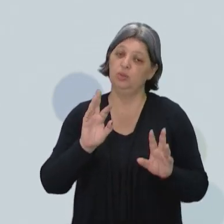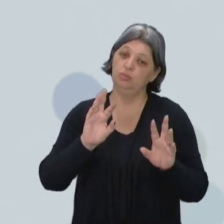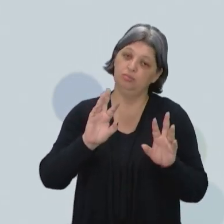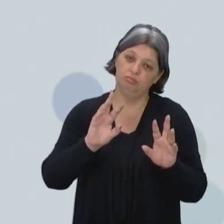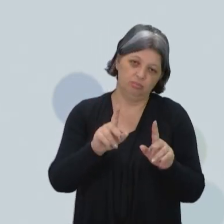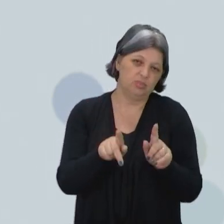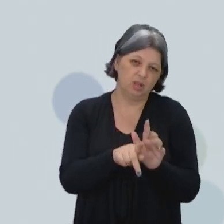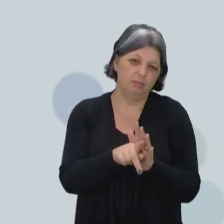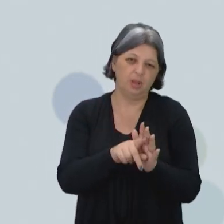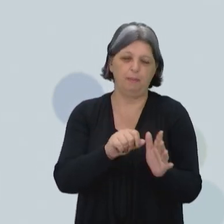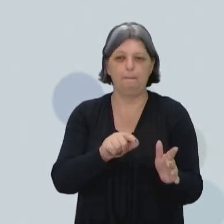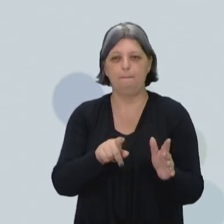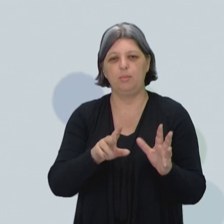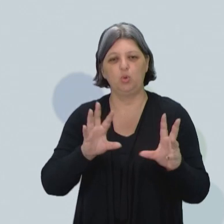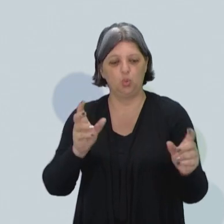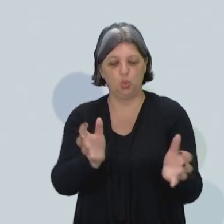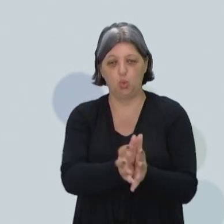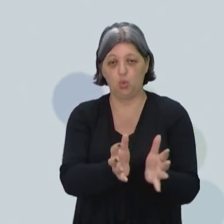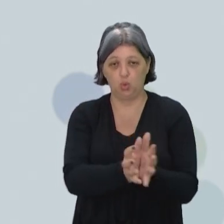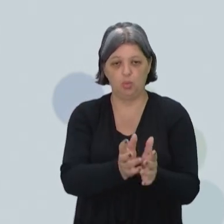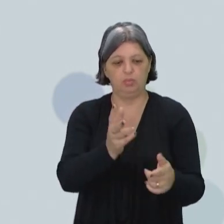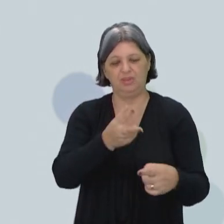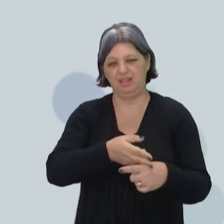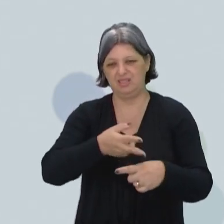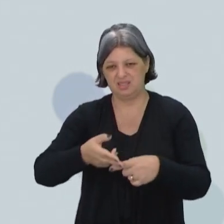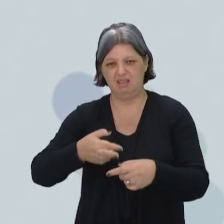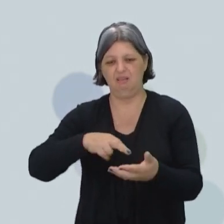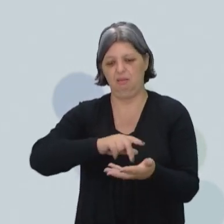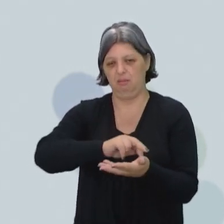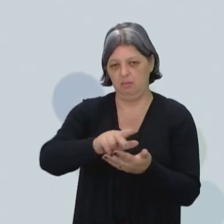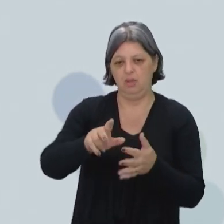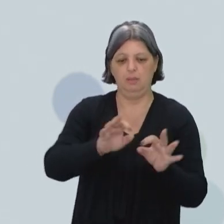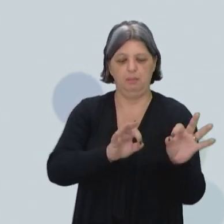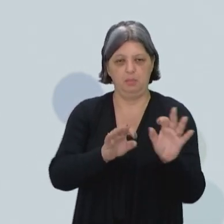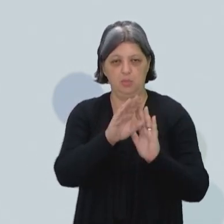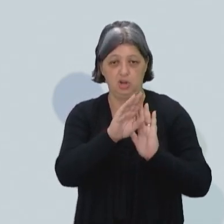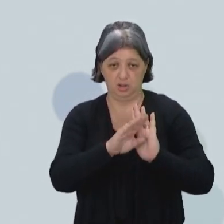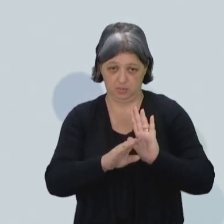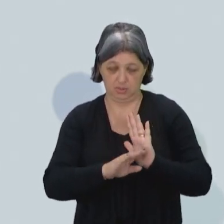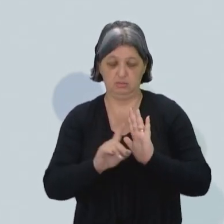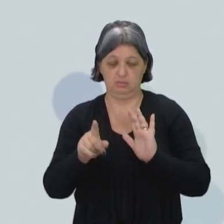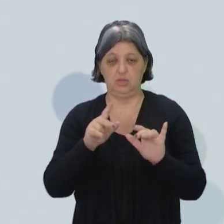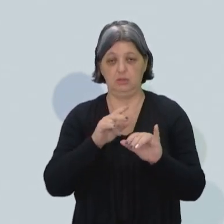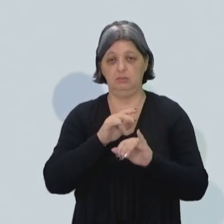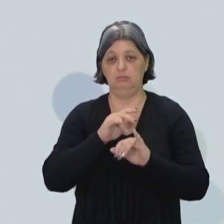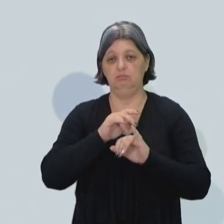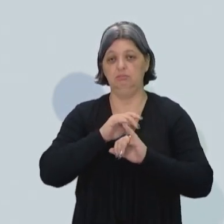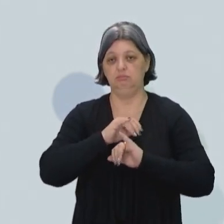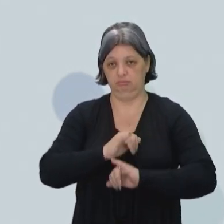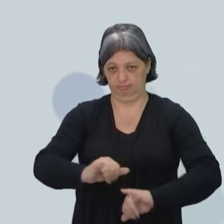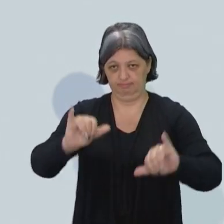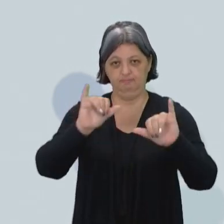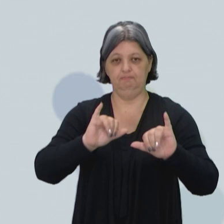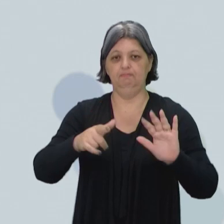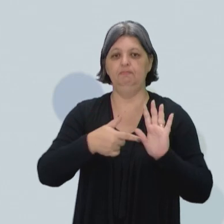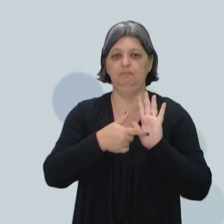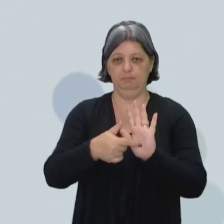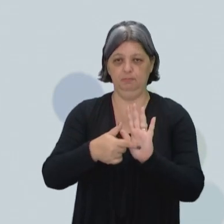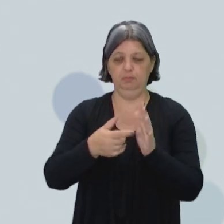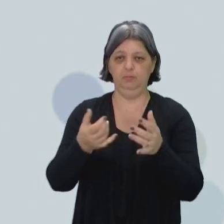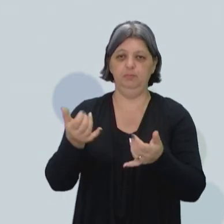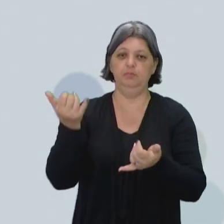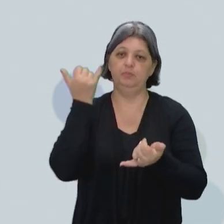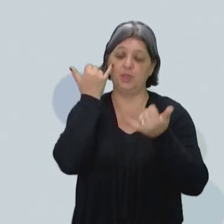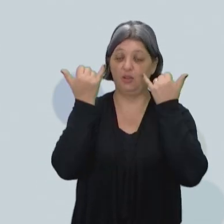que tem ali, A redação, a edição, todo mundo que vai emitir essa mensagem e essa notícia, essa